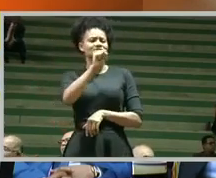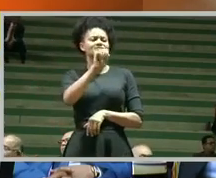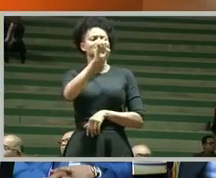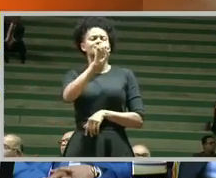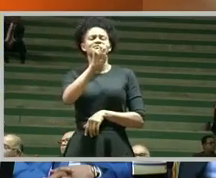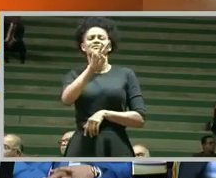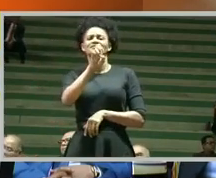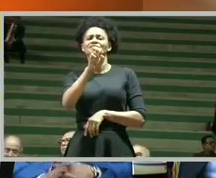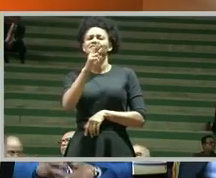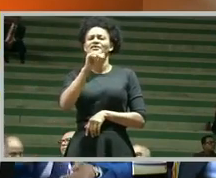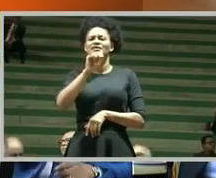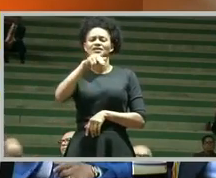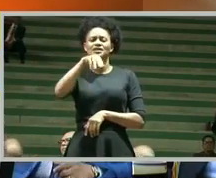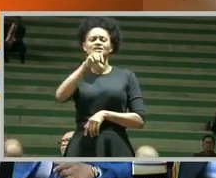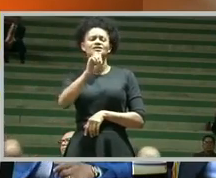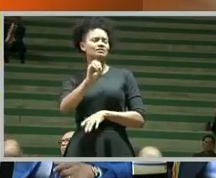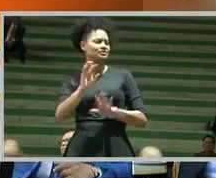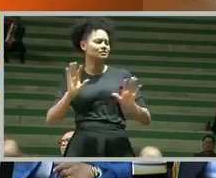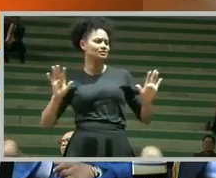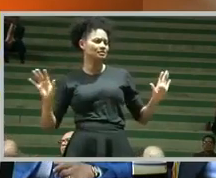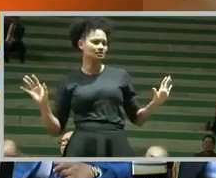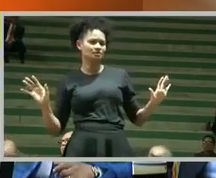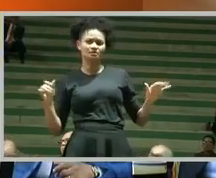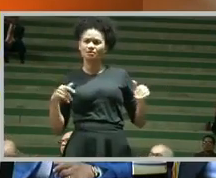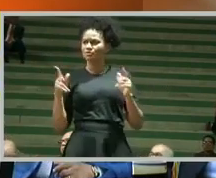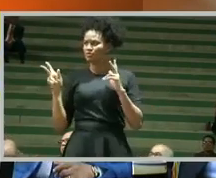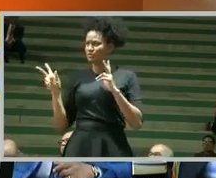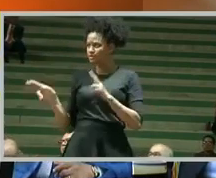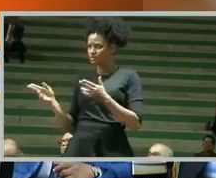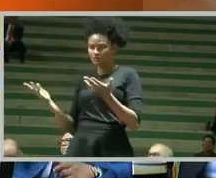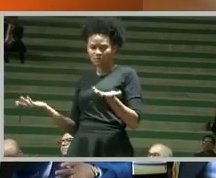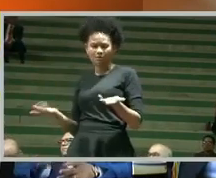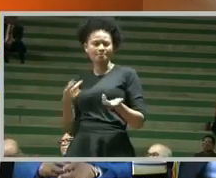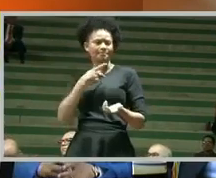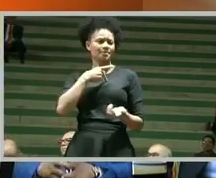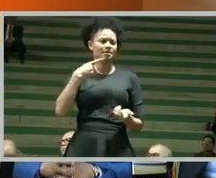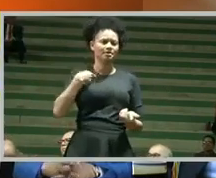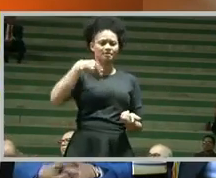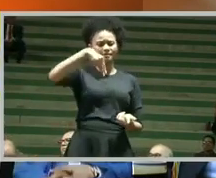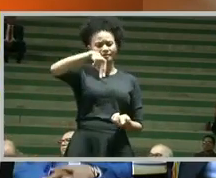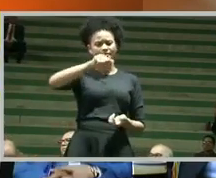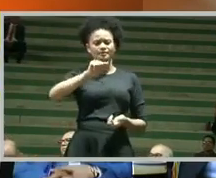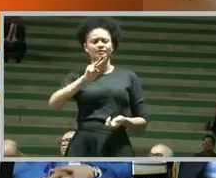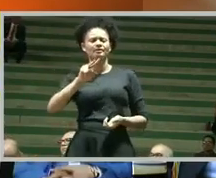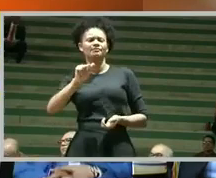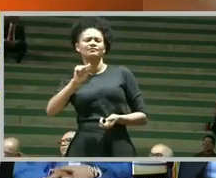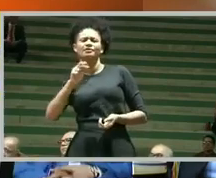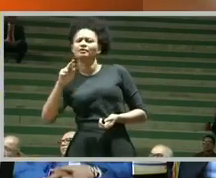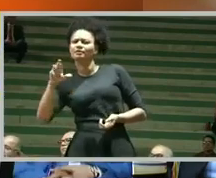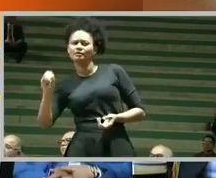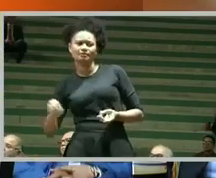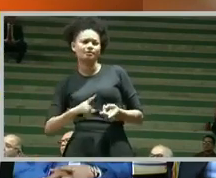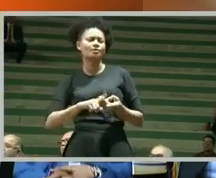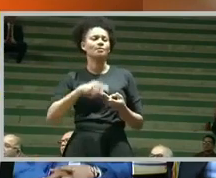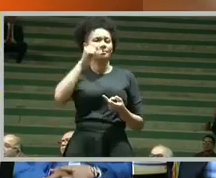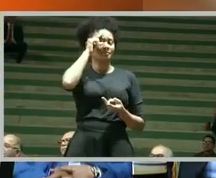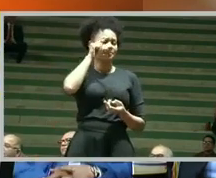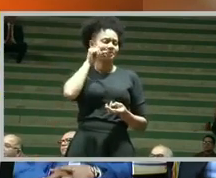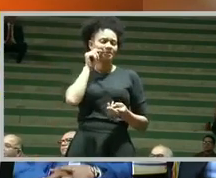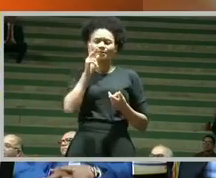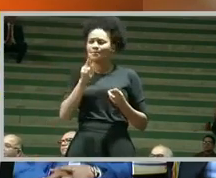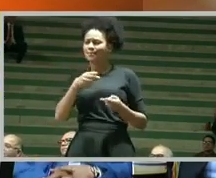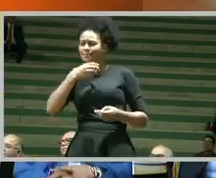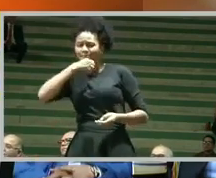Porque o que eu uso para falar com ele, eu uso para falar com o pastor Amaro. Eu uso para falar com o pastor Isvaldo. Eu uso para falar com meu